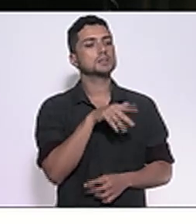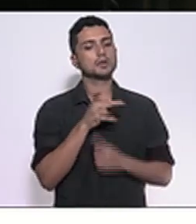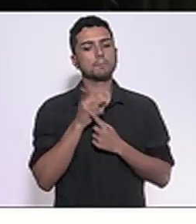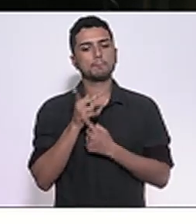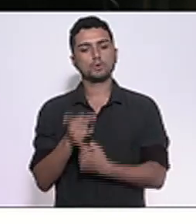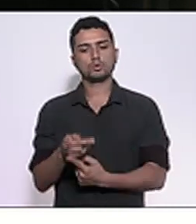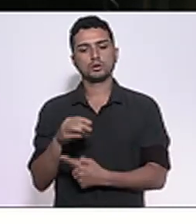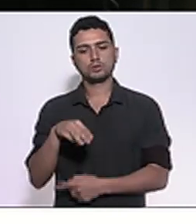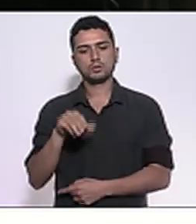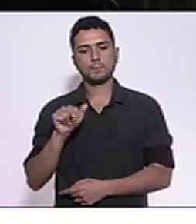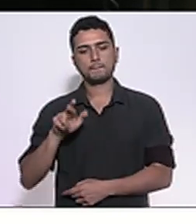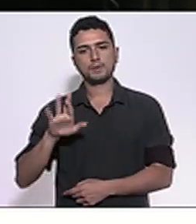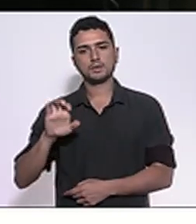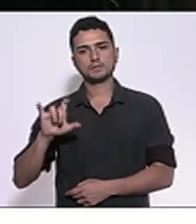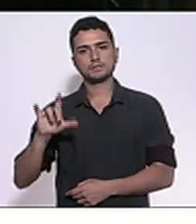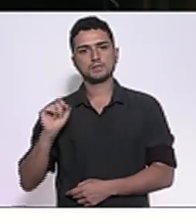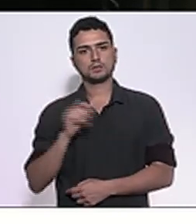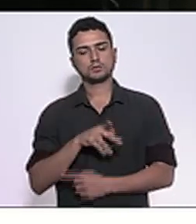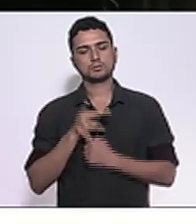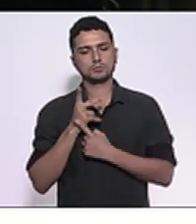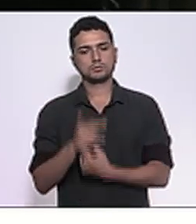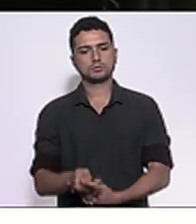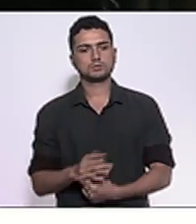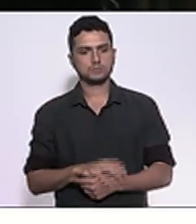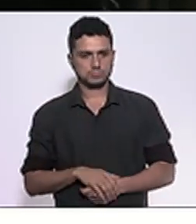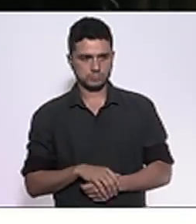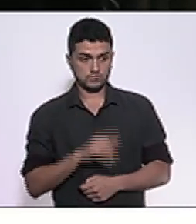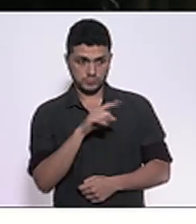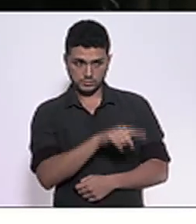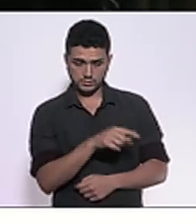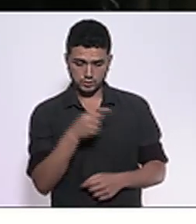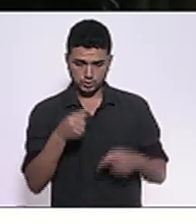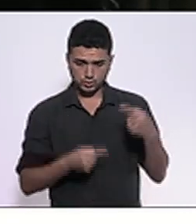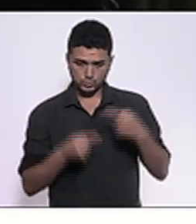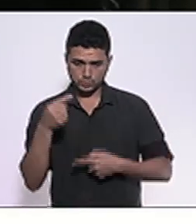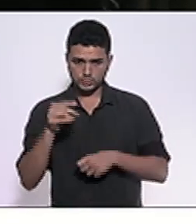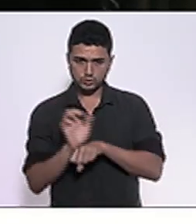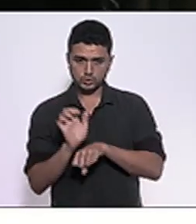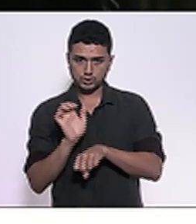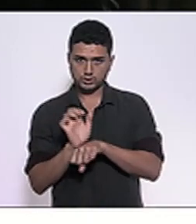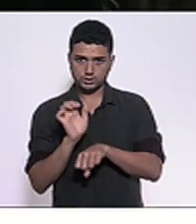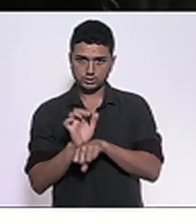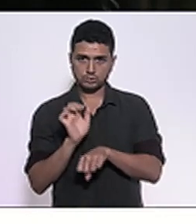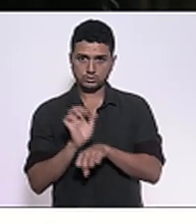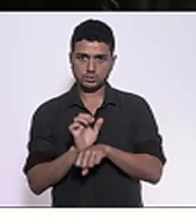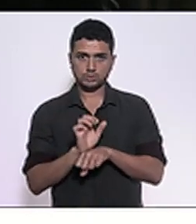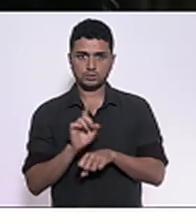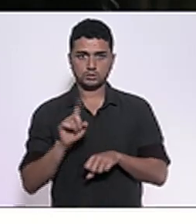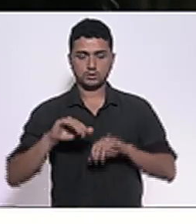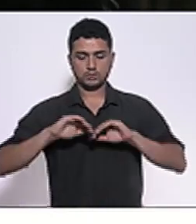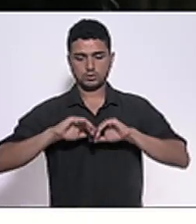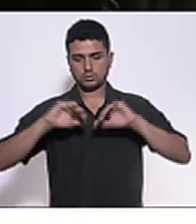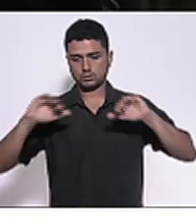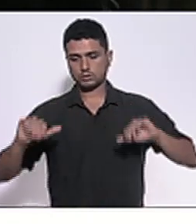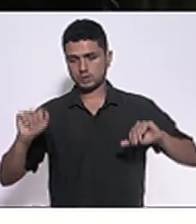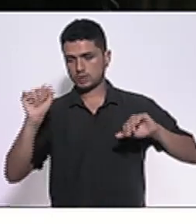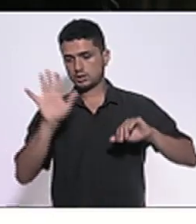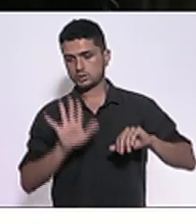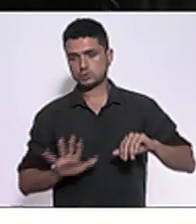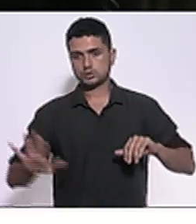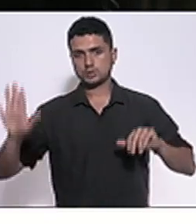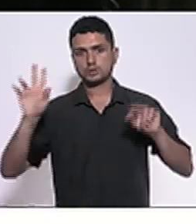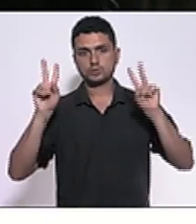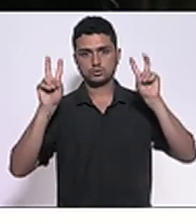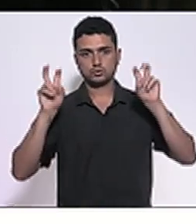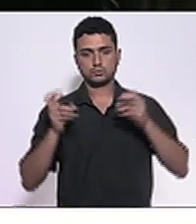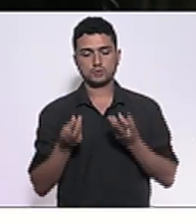Marcelo, o chefe da procuradoria, minha audiência. O senhor vê que a discussão estadual é absolutamente descolada da discussão nacional sobre a qualificação do